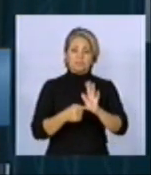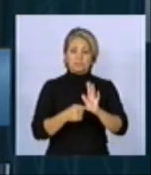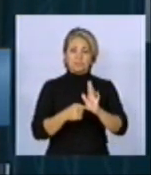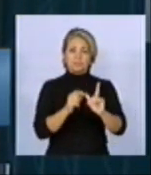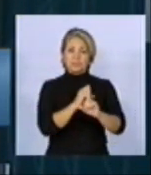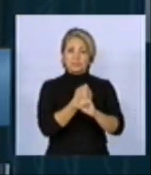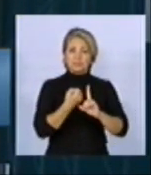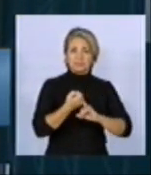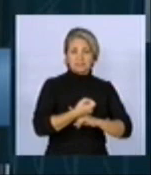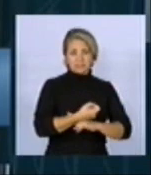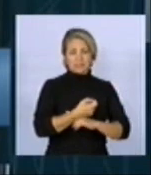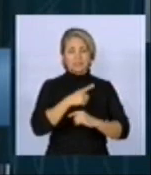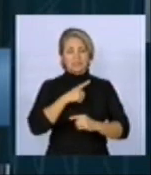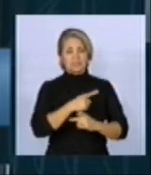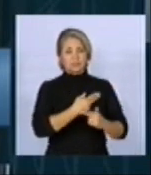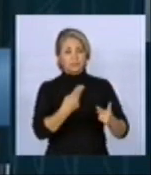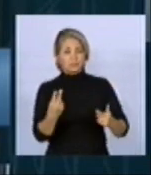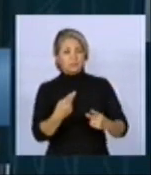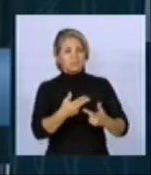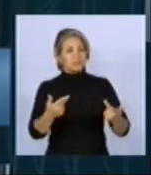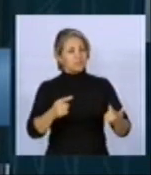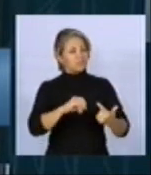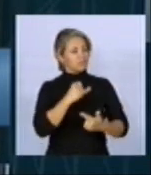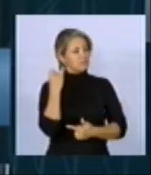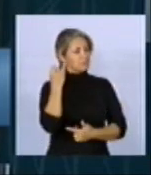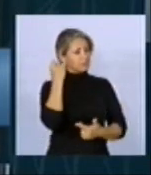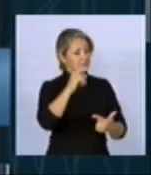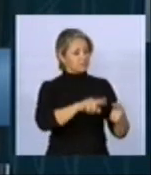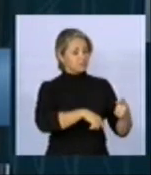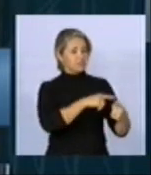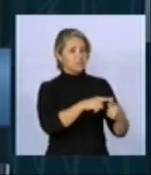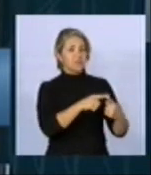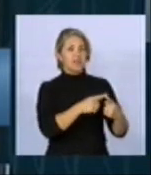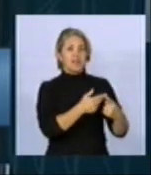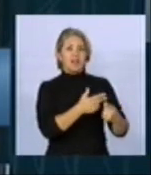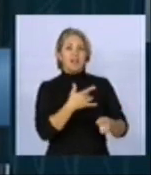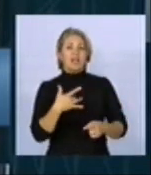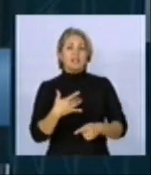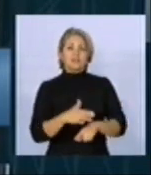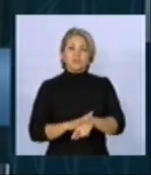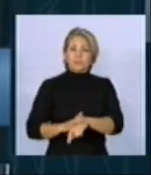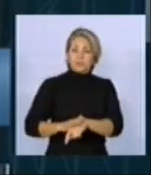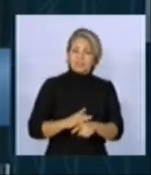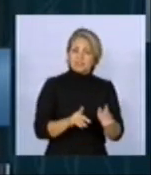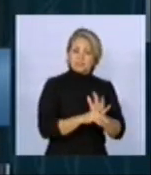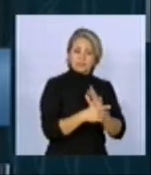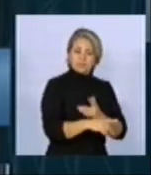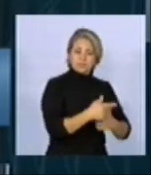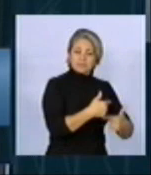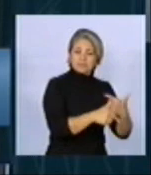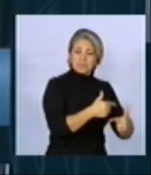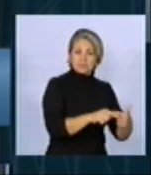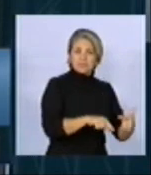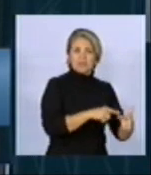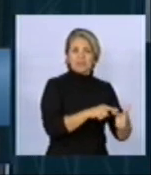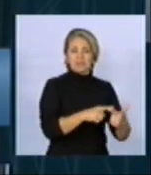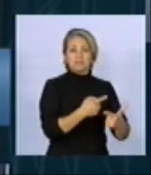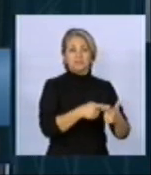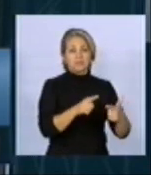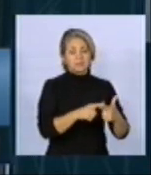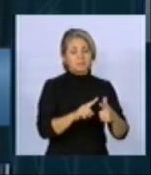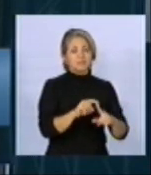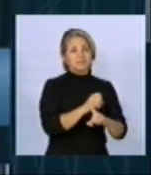tem duas coisas bastante fortes nesse debate que são as doenças do do trabalho né que é é a questão social e também